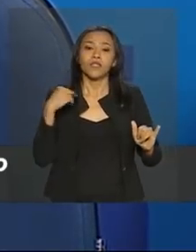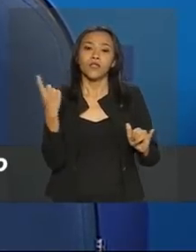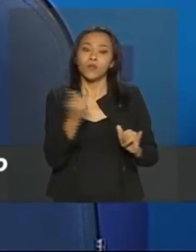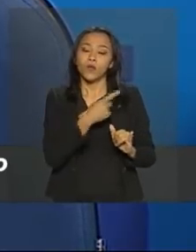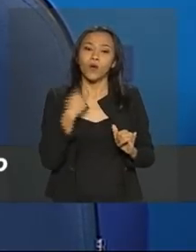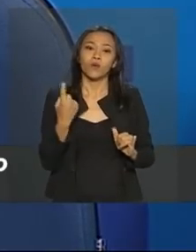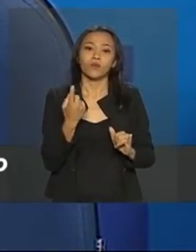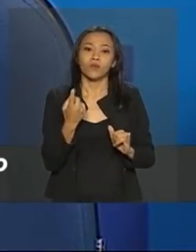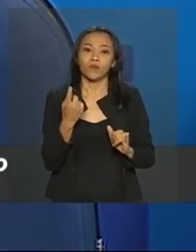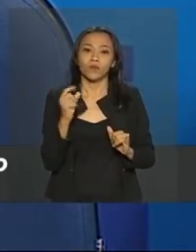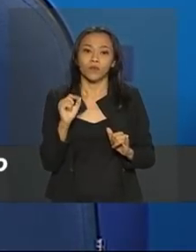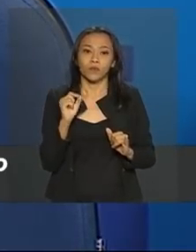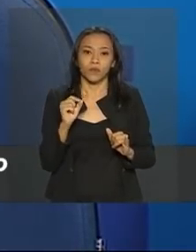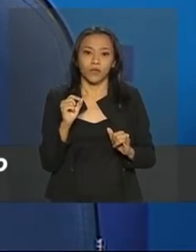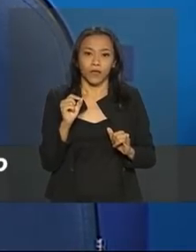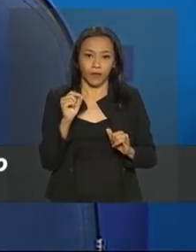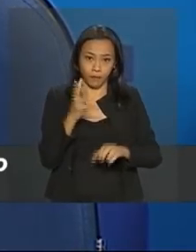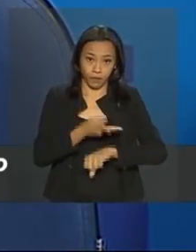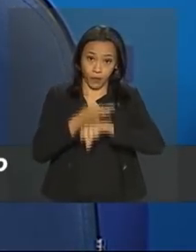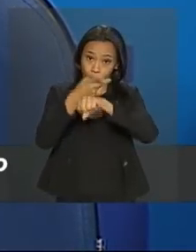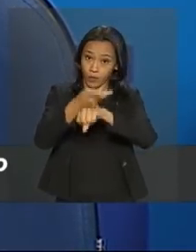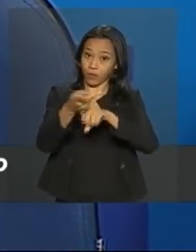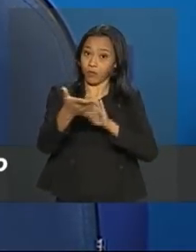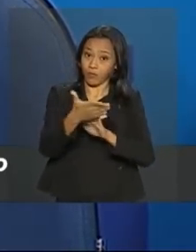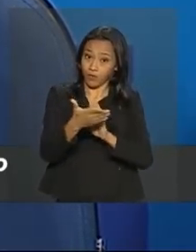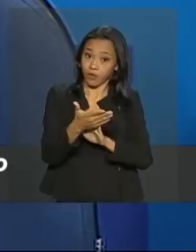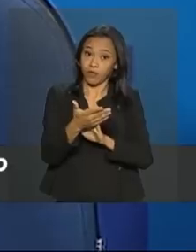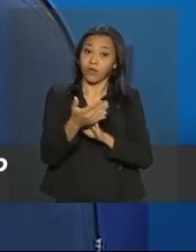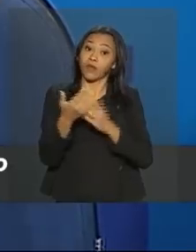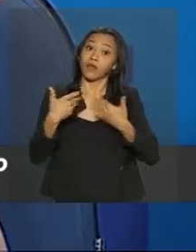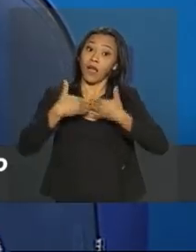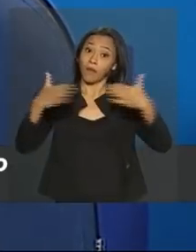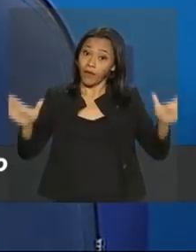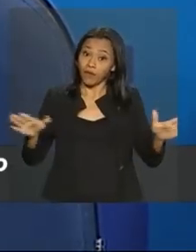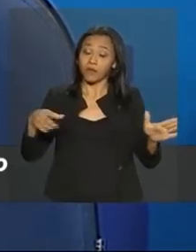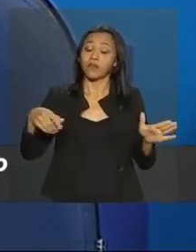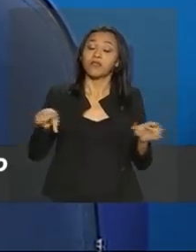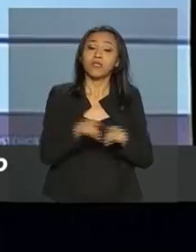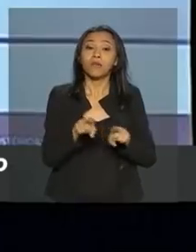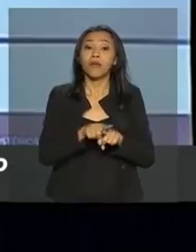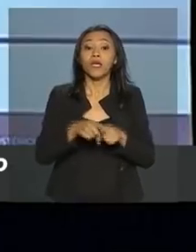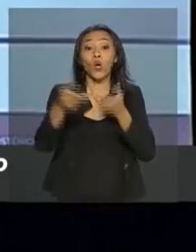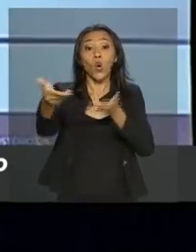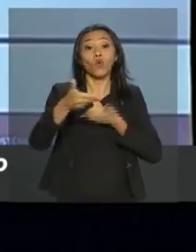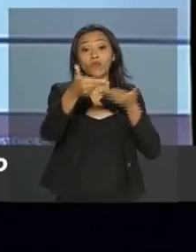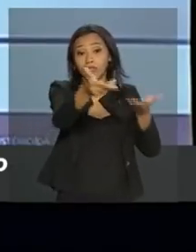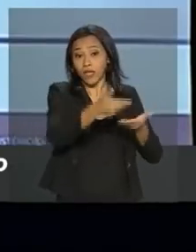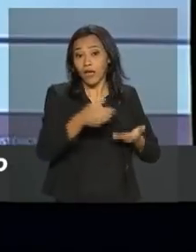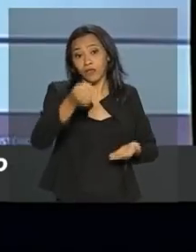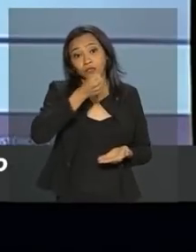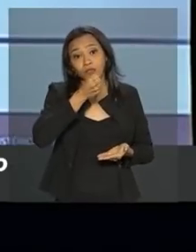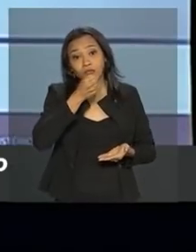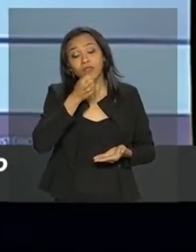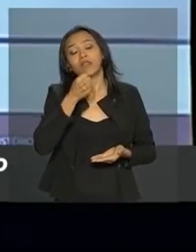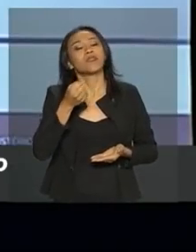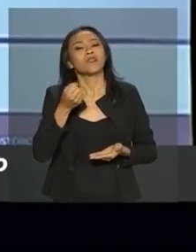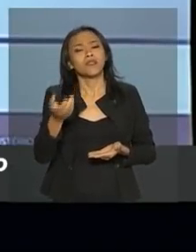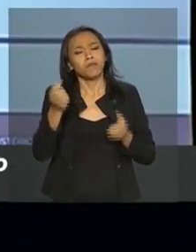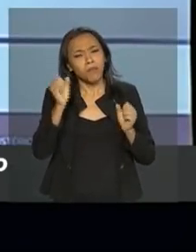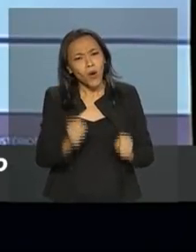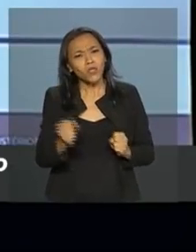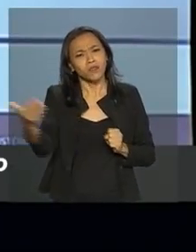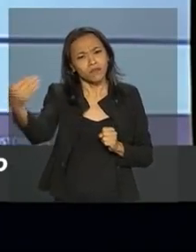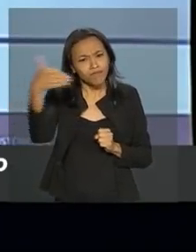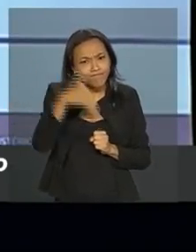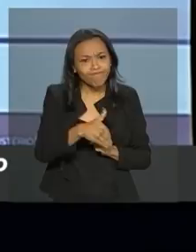é o segundo prêmio esso de jornalismo está aberto convidar então os jornalistas presentes para que explorem os nossos